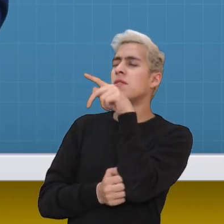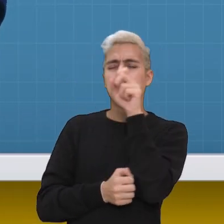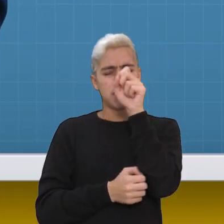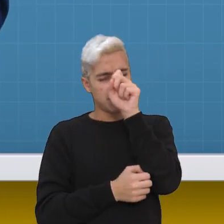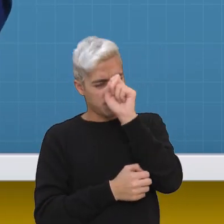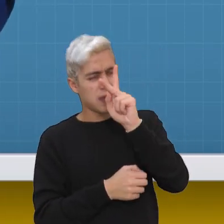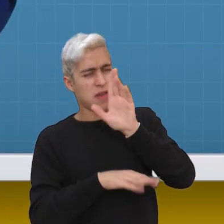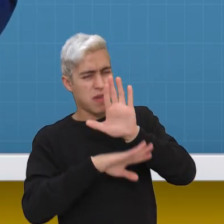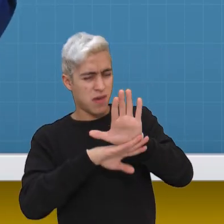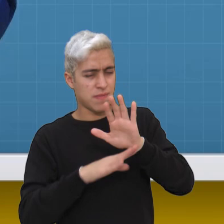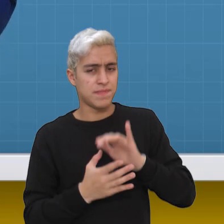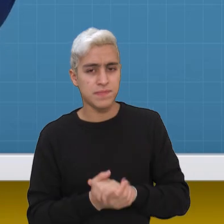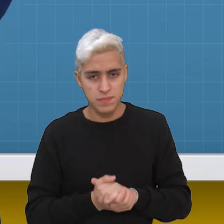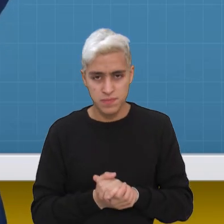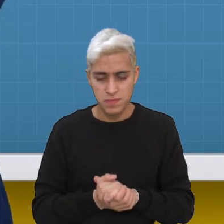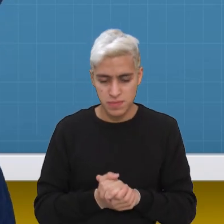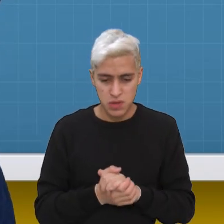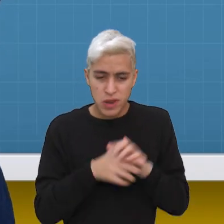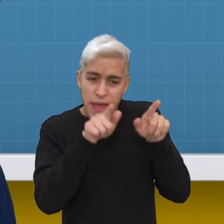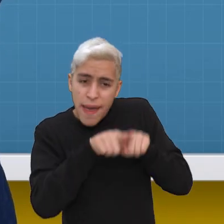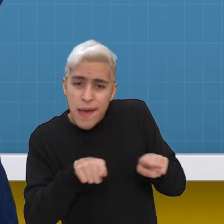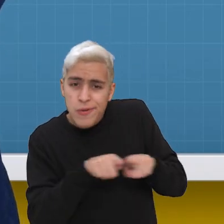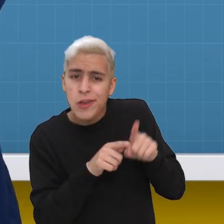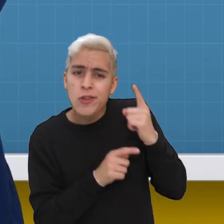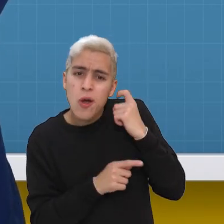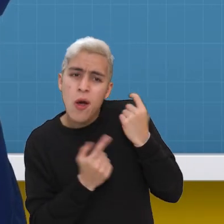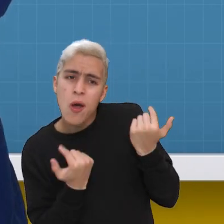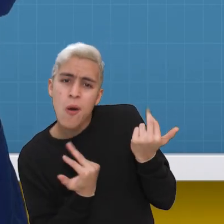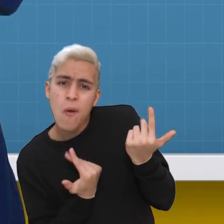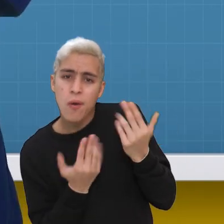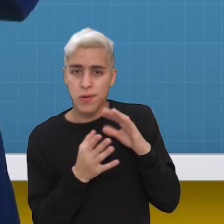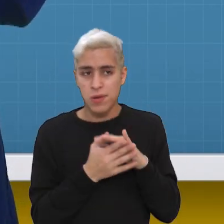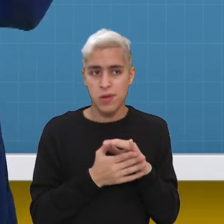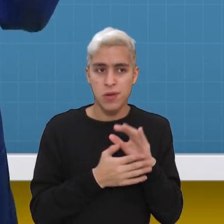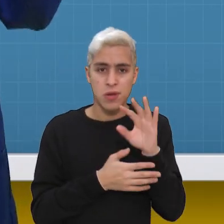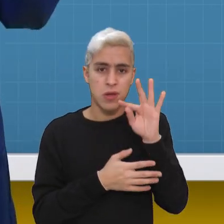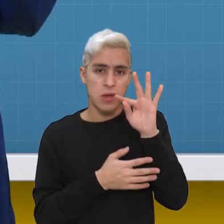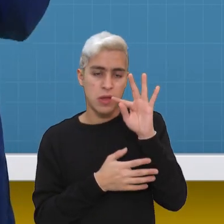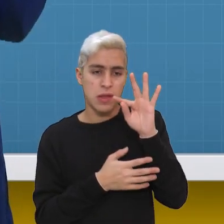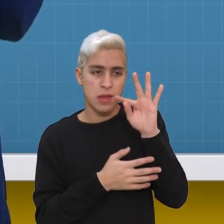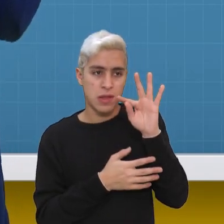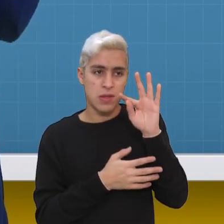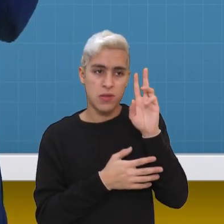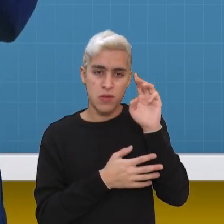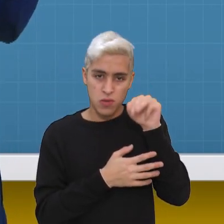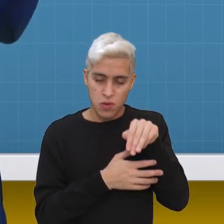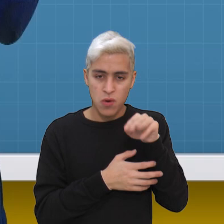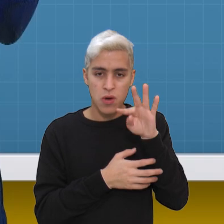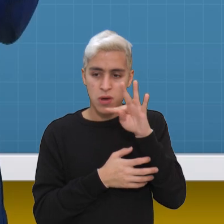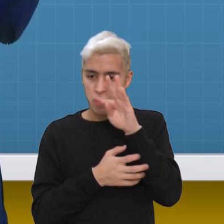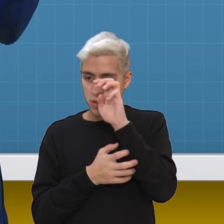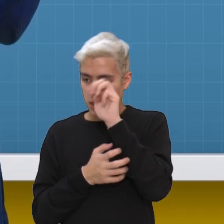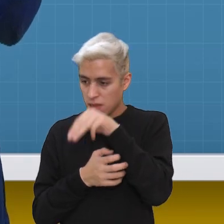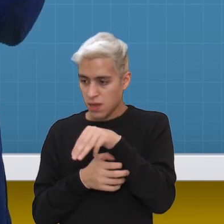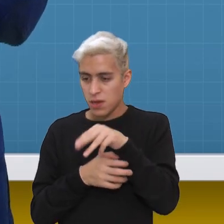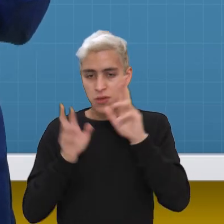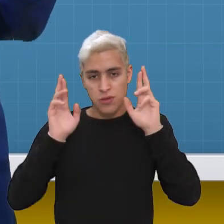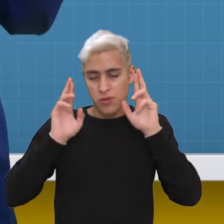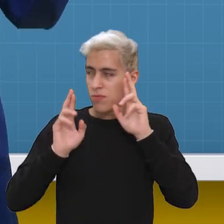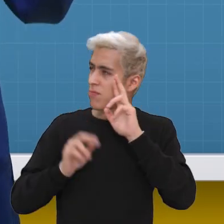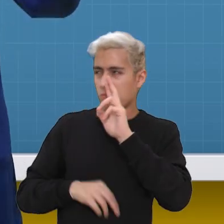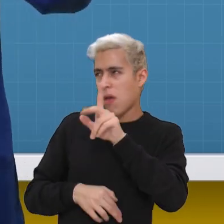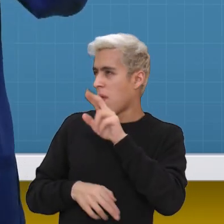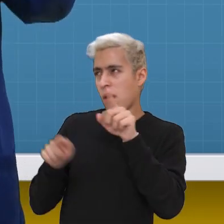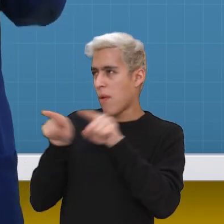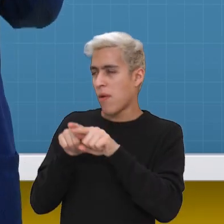tranquilo. Primeiro, repetição de som igual. Som, tum, tam. É igual? Não,